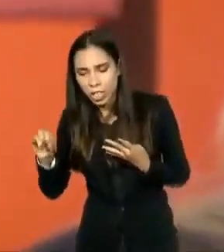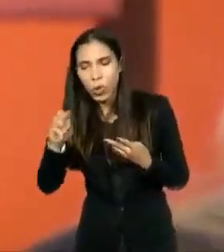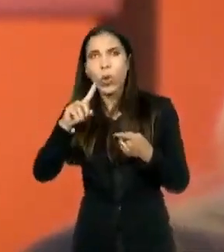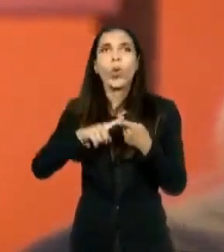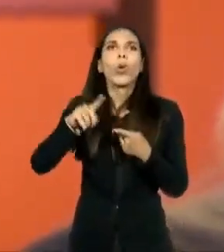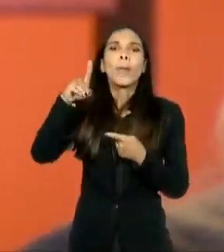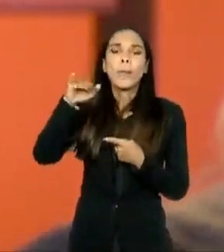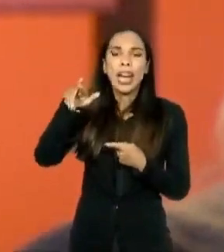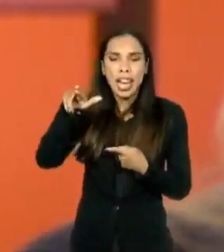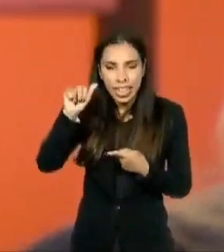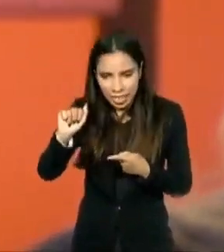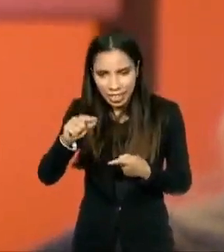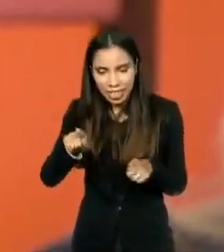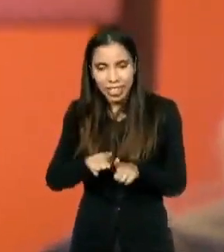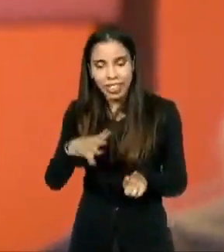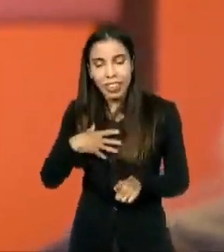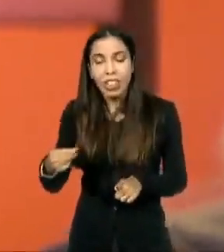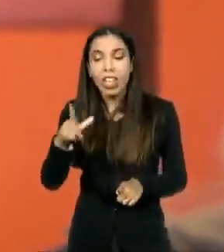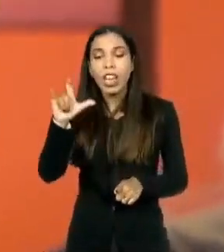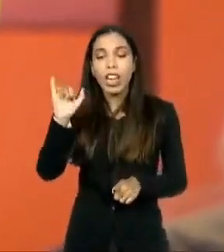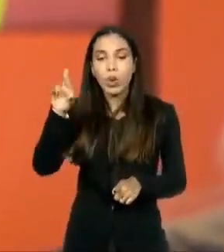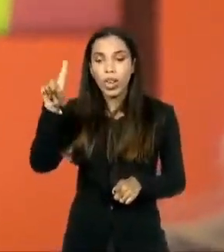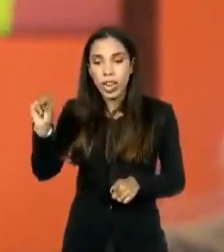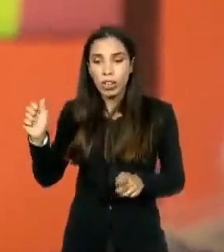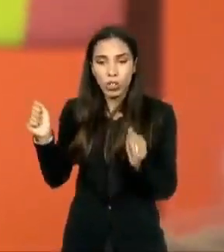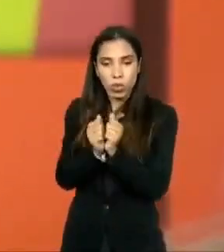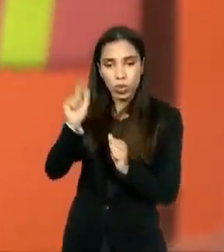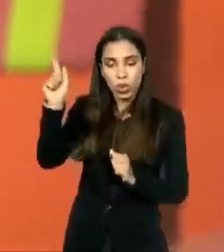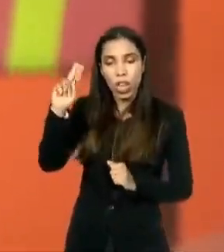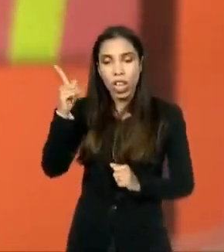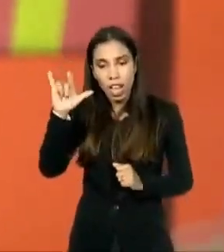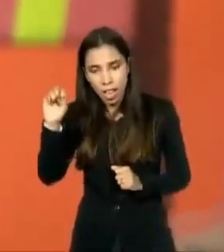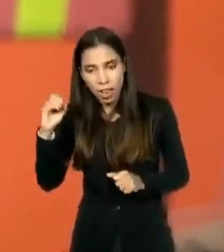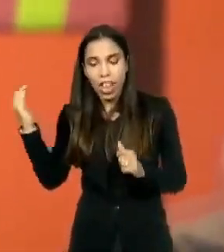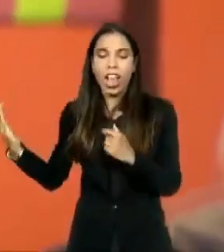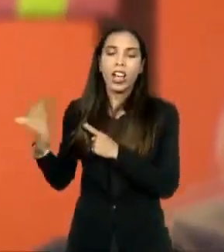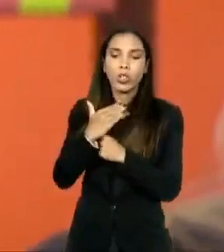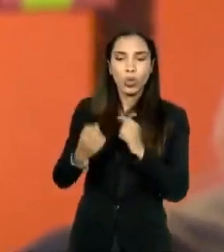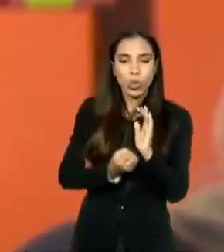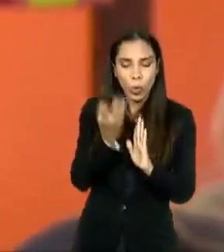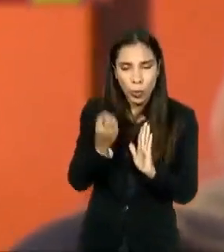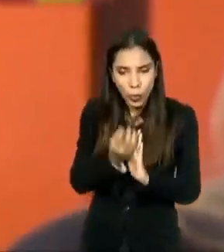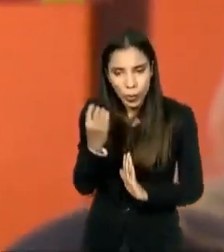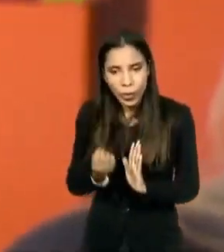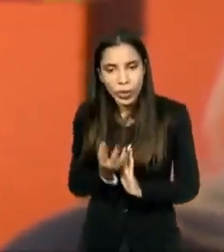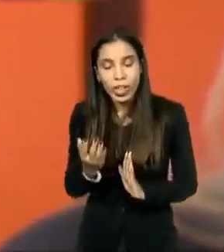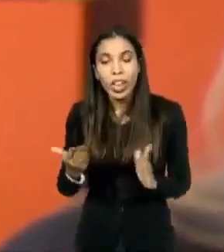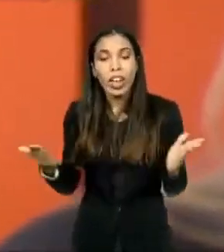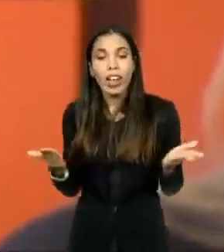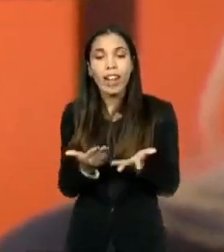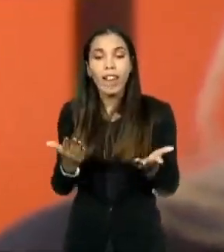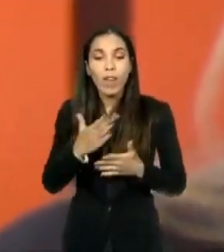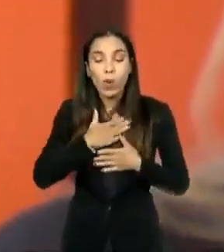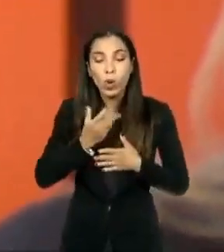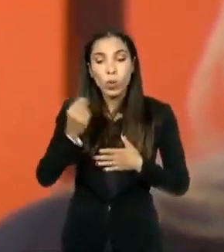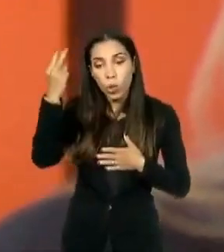também filha, o Leonardo, que está aqui comigo, o Hélio Rodrigues, que ajudou na produção. Agora, uma coisa que eu gosto de